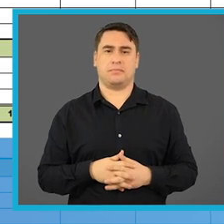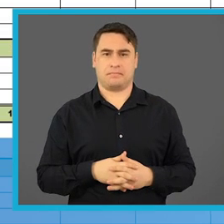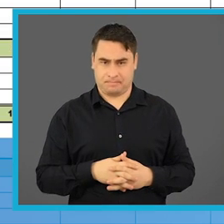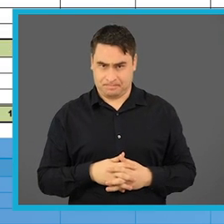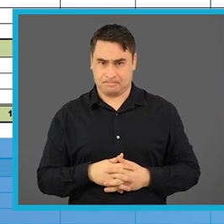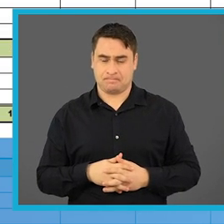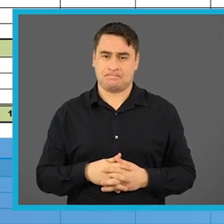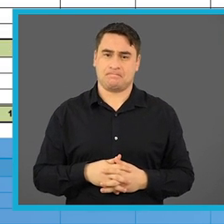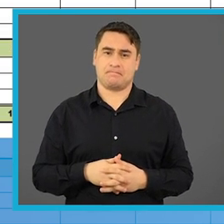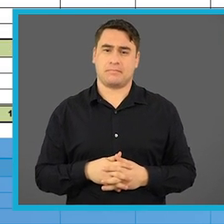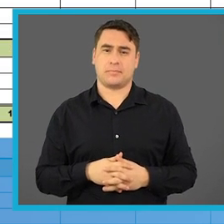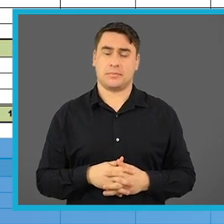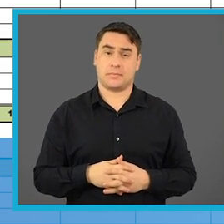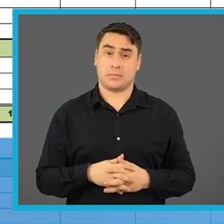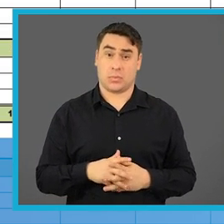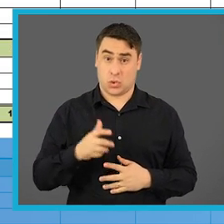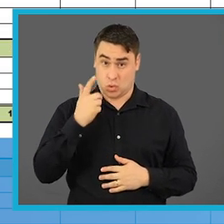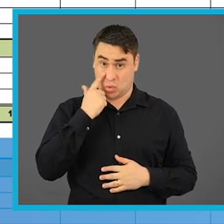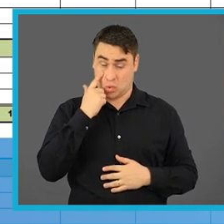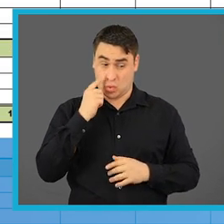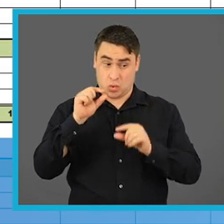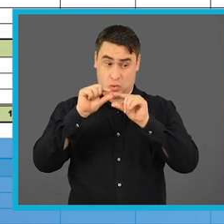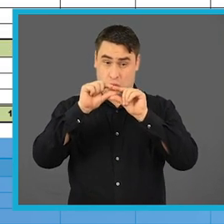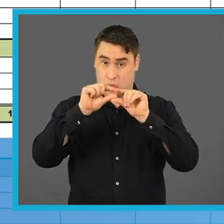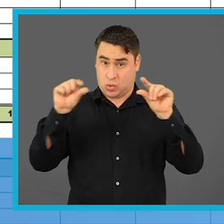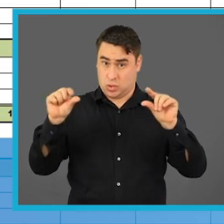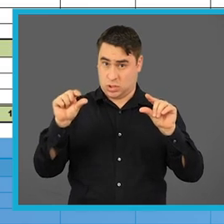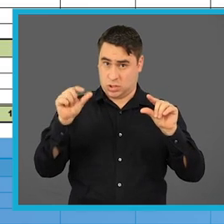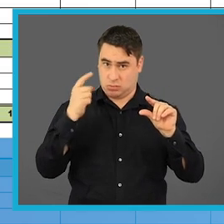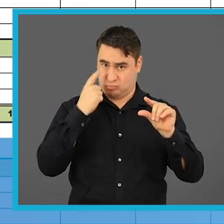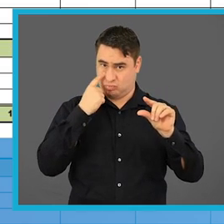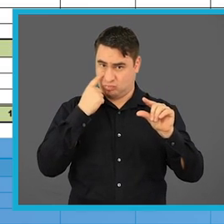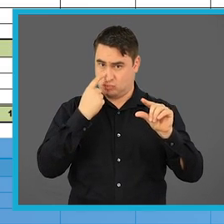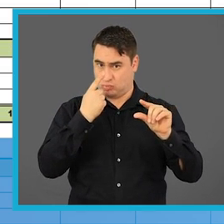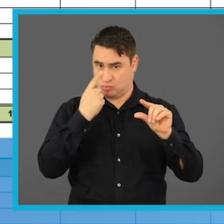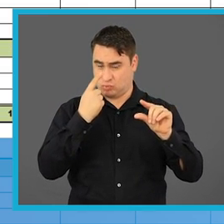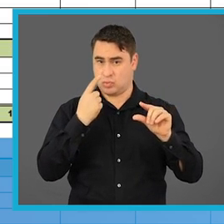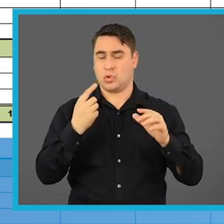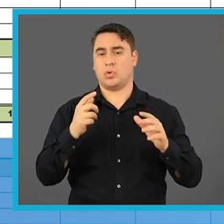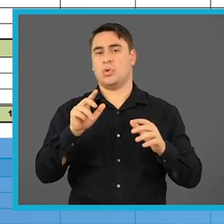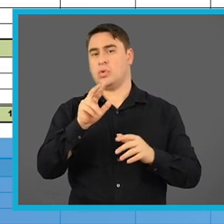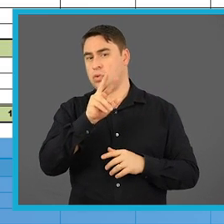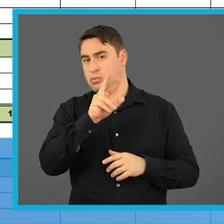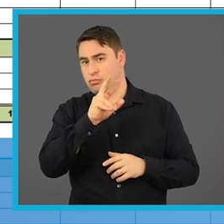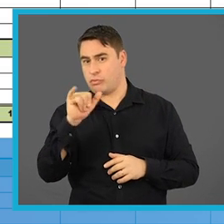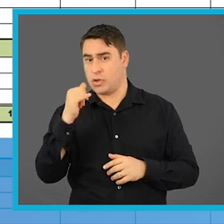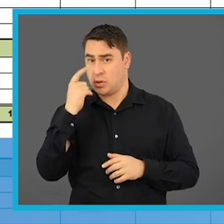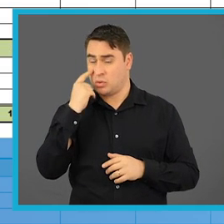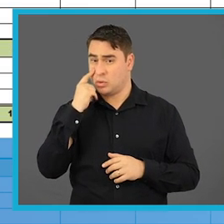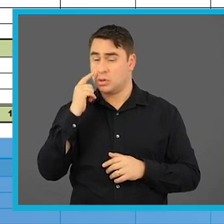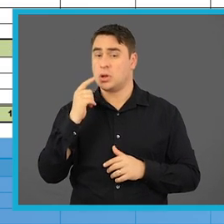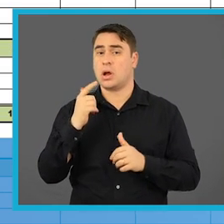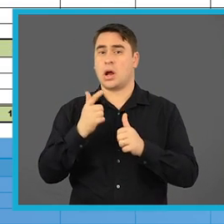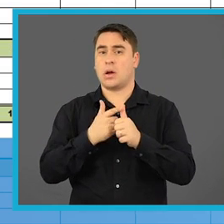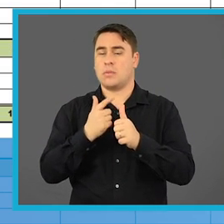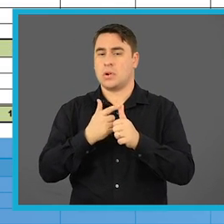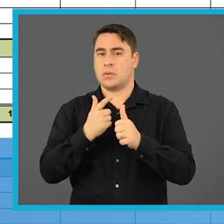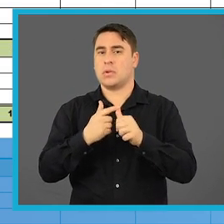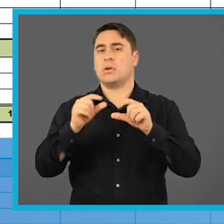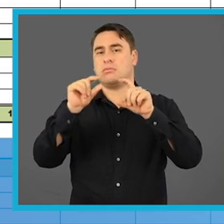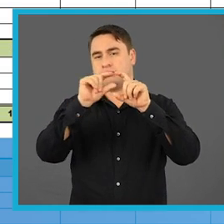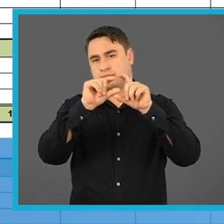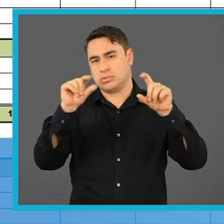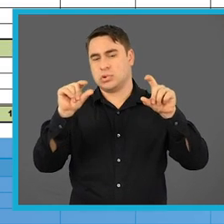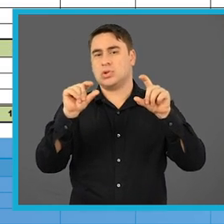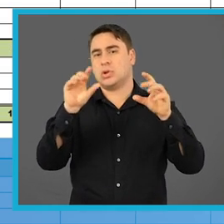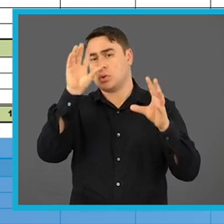da planilha, ok? Nessa linha de cima aqui, você vai encontrar, nessas três primeiras linhas, o resumo